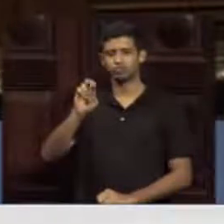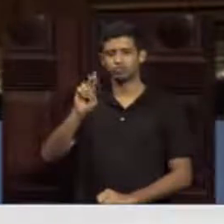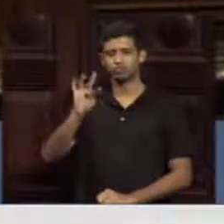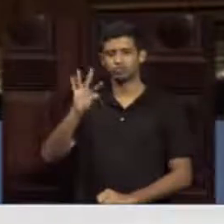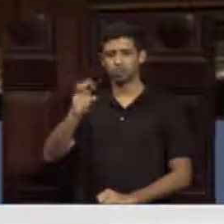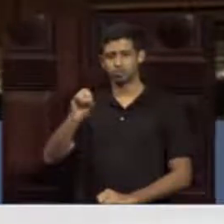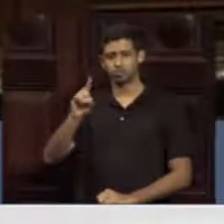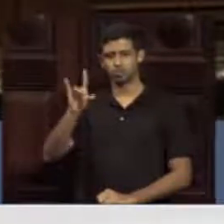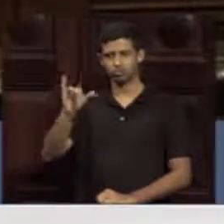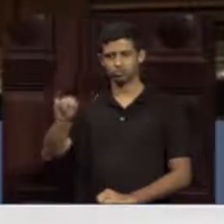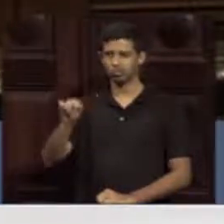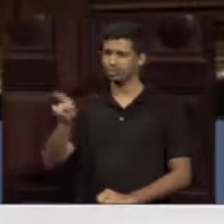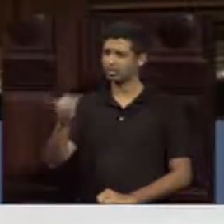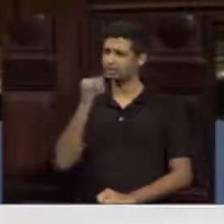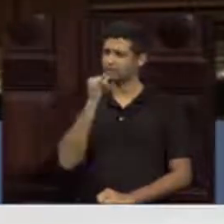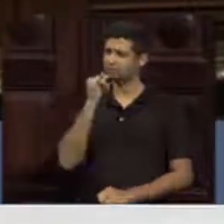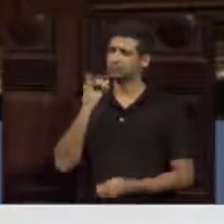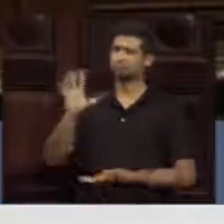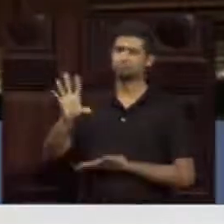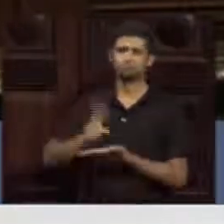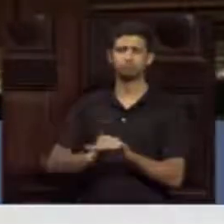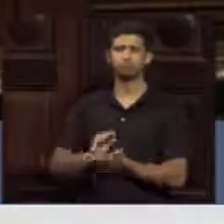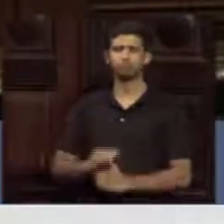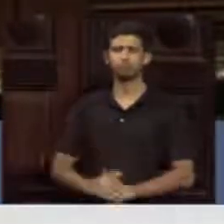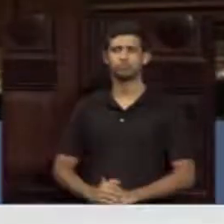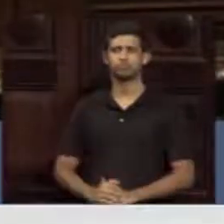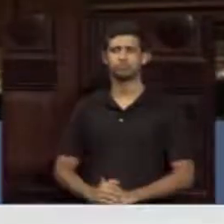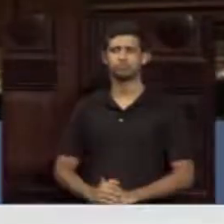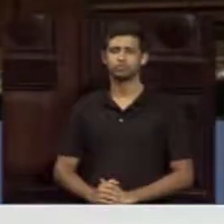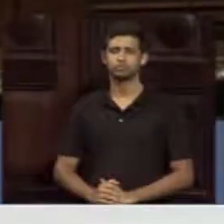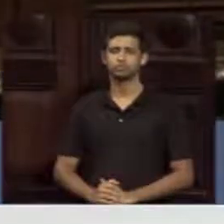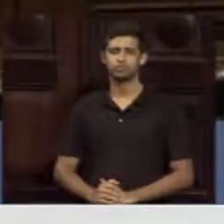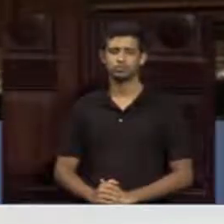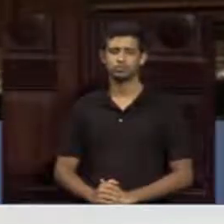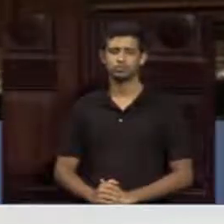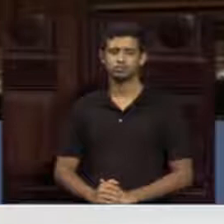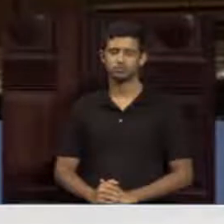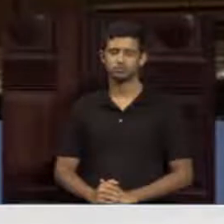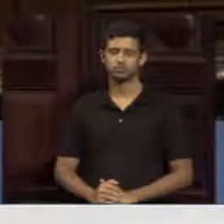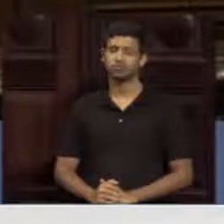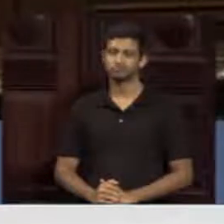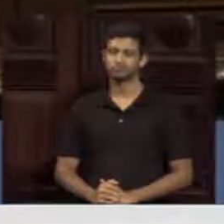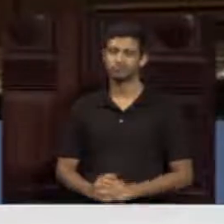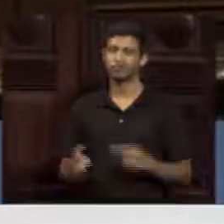exemplo de jornalismo da nossa história.